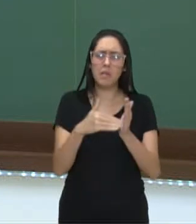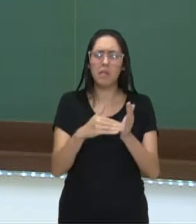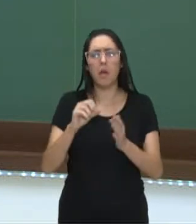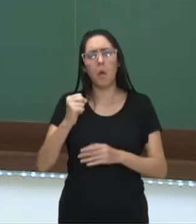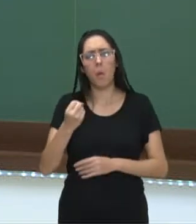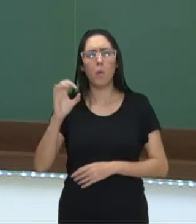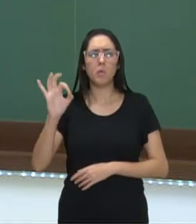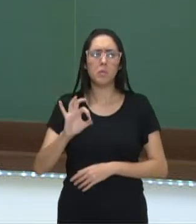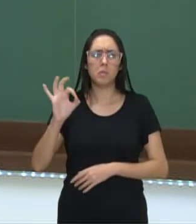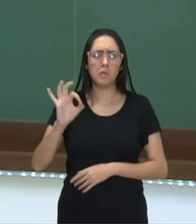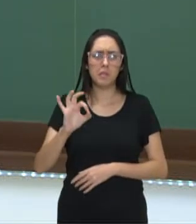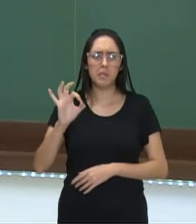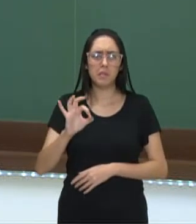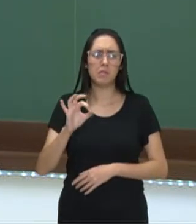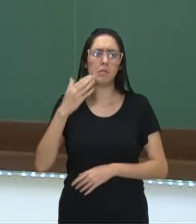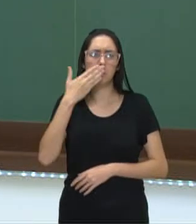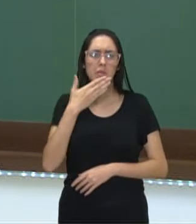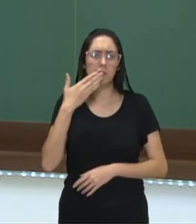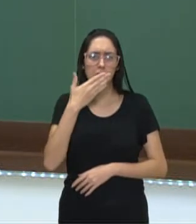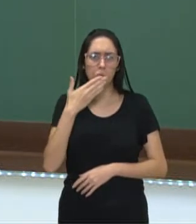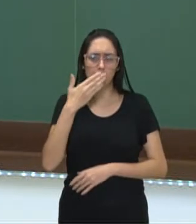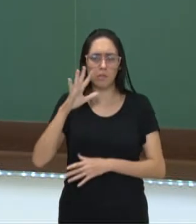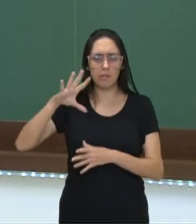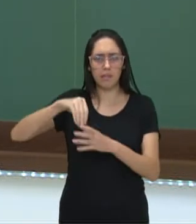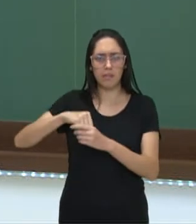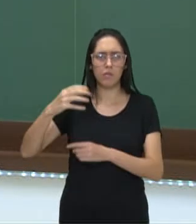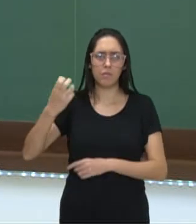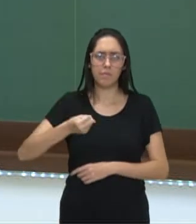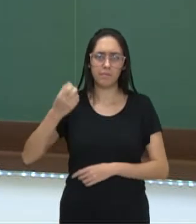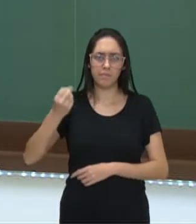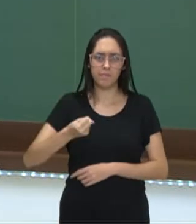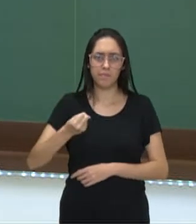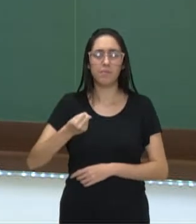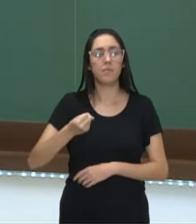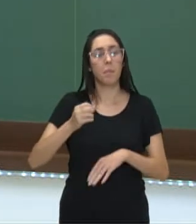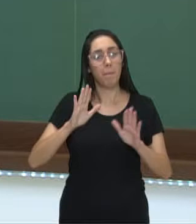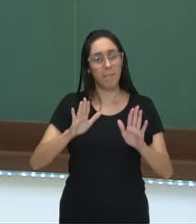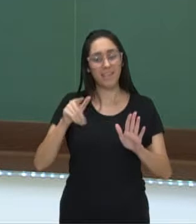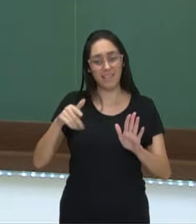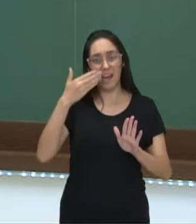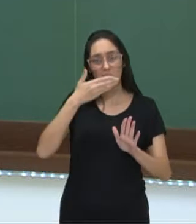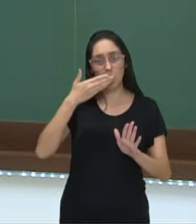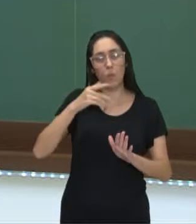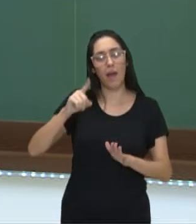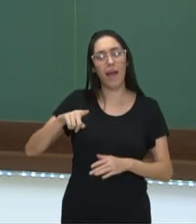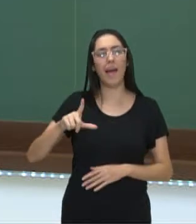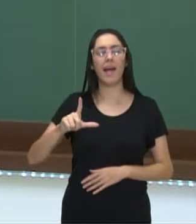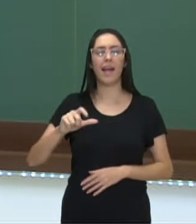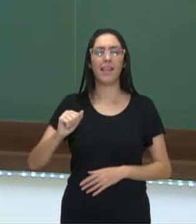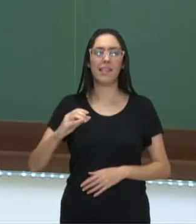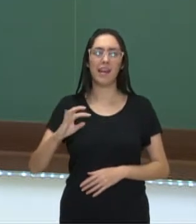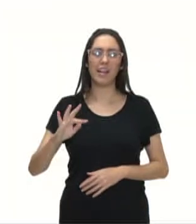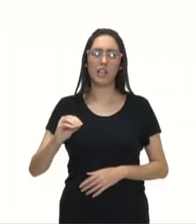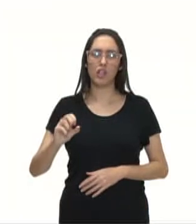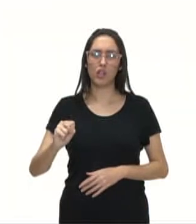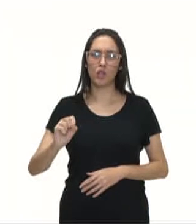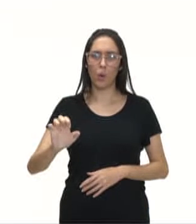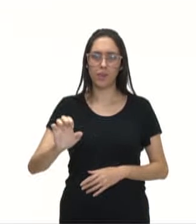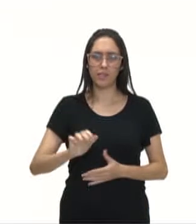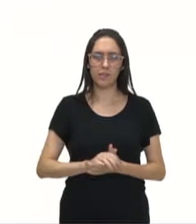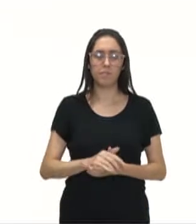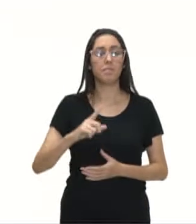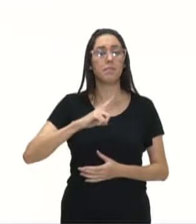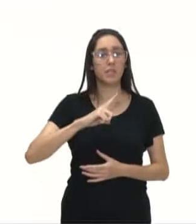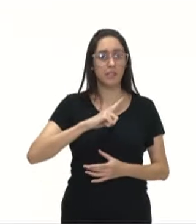10%. Mas esse açúcar, a lactose, é responsável por essa intolerância, tá bom? Ela também é encontrada